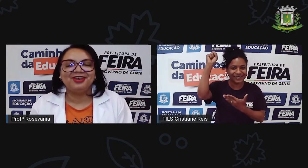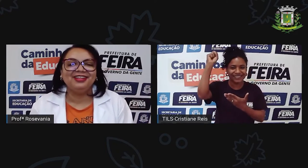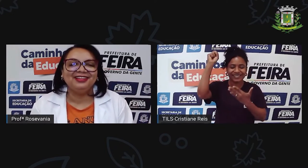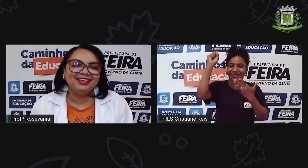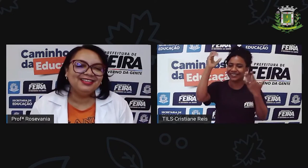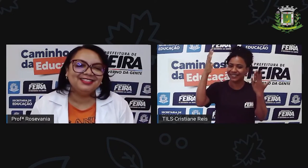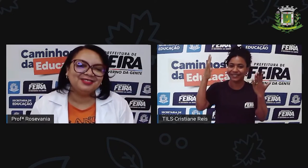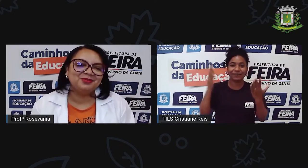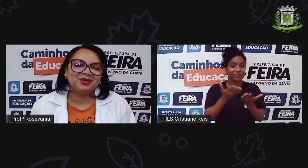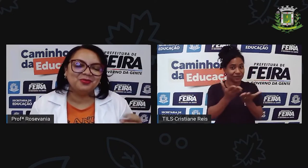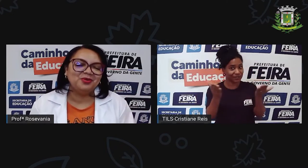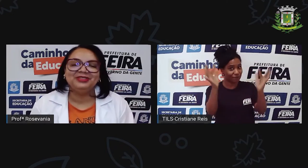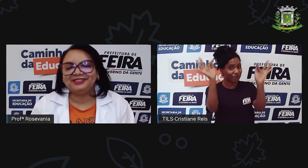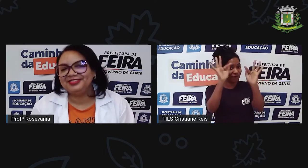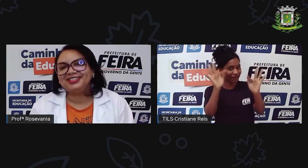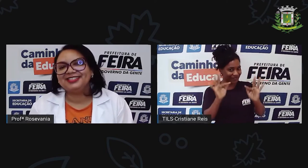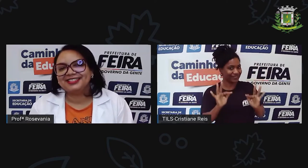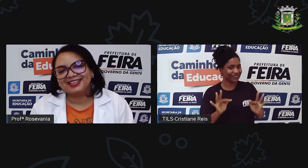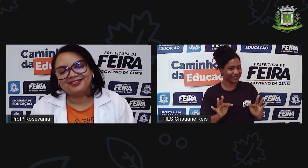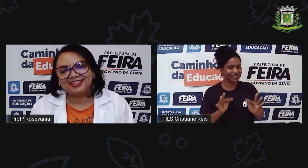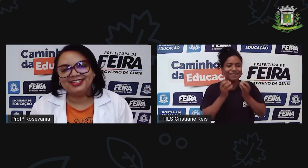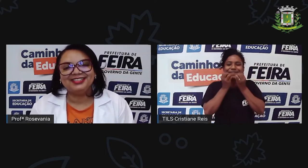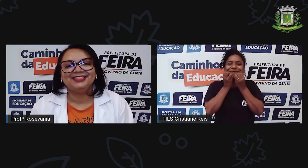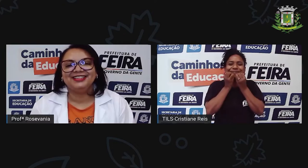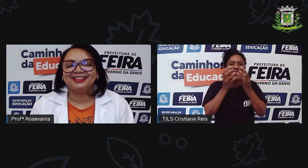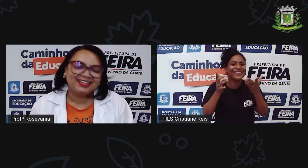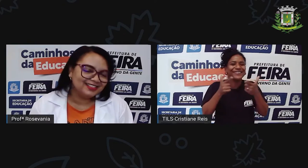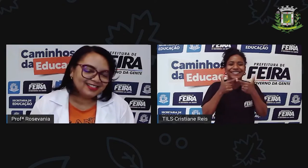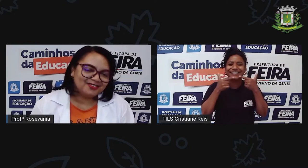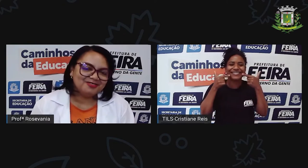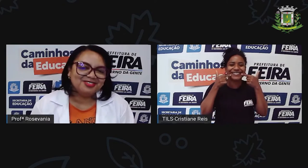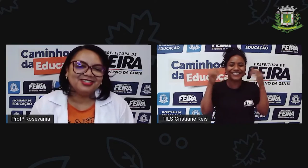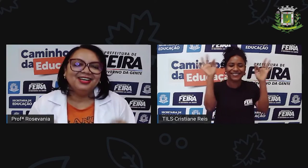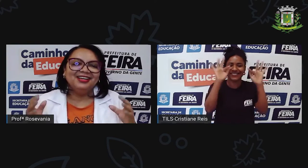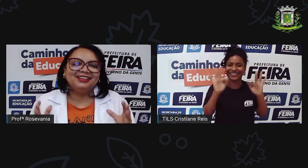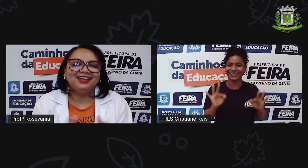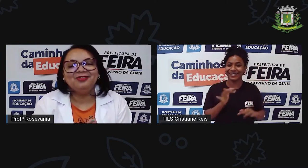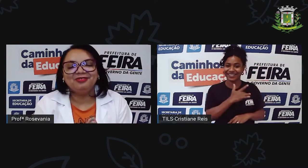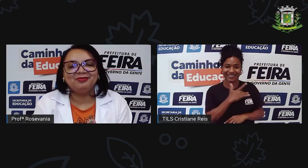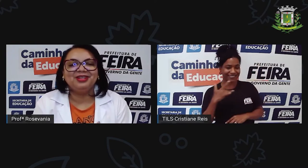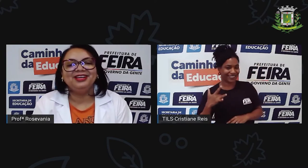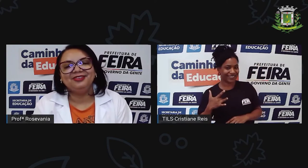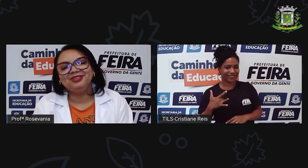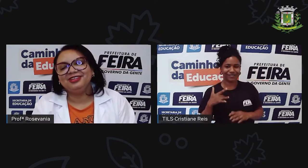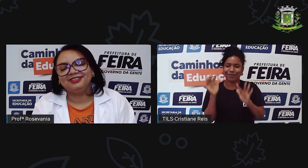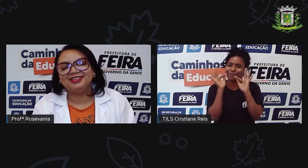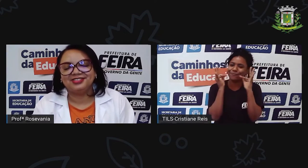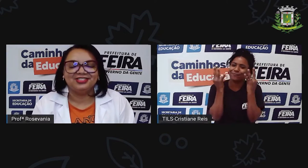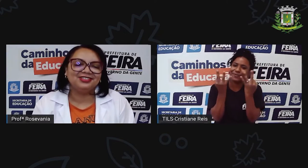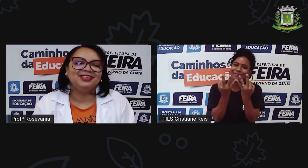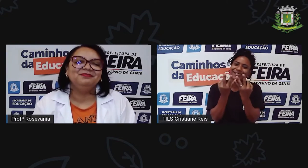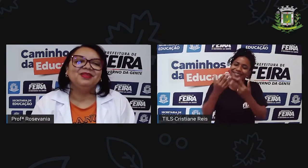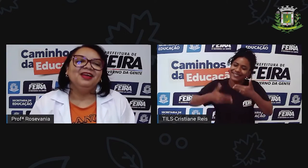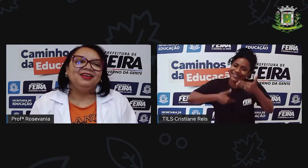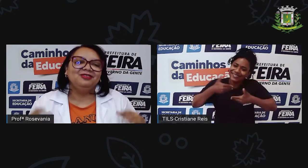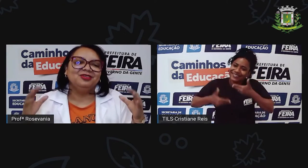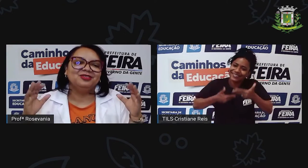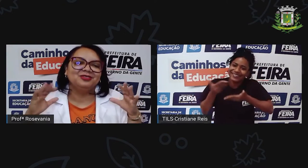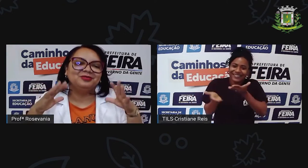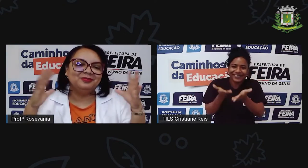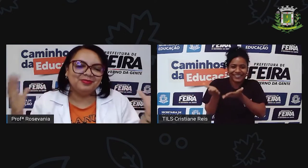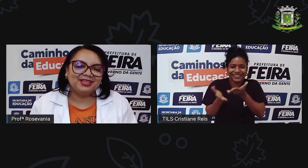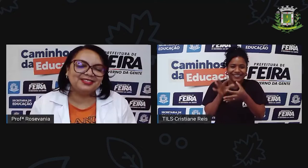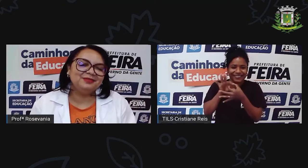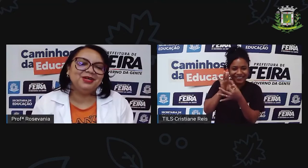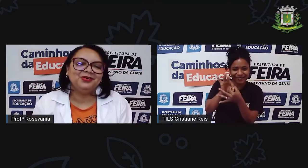assim felizes, porque o bom da vida é ser feliz, é ter saúde, ter uma família aí cuidando da gente, né? E o